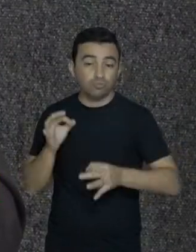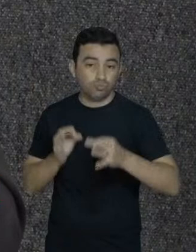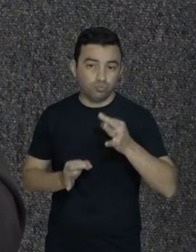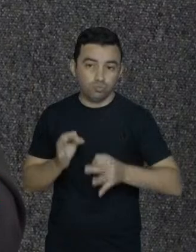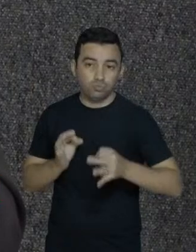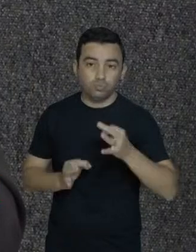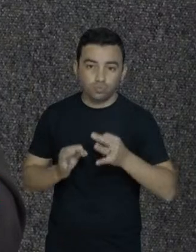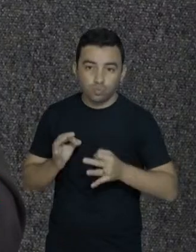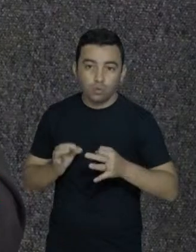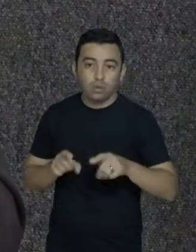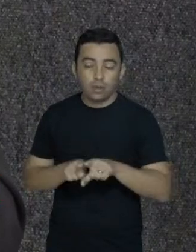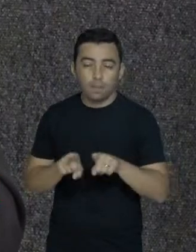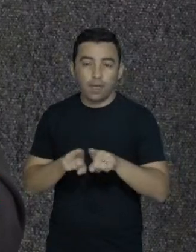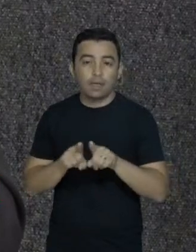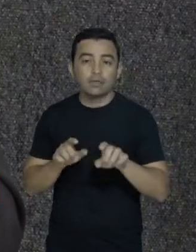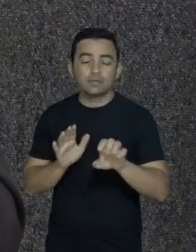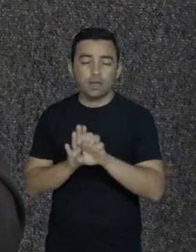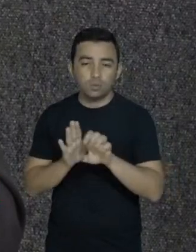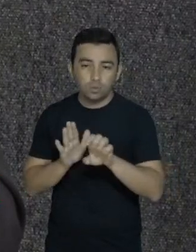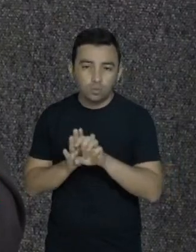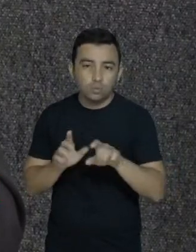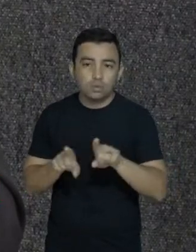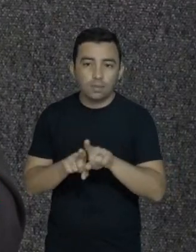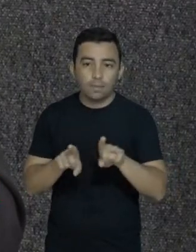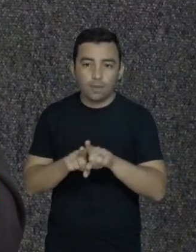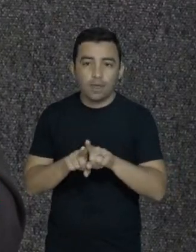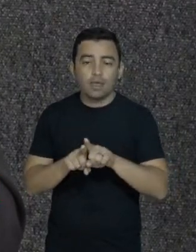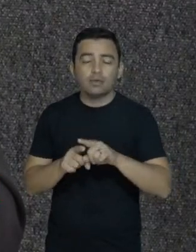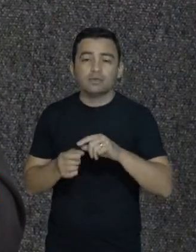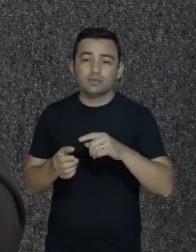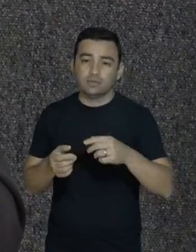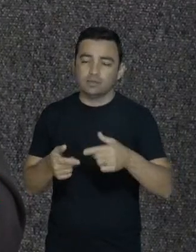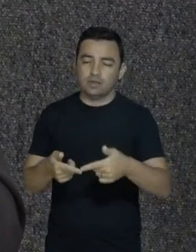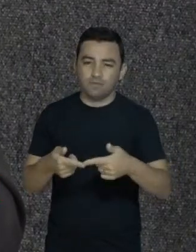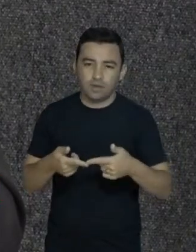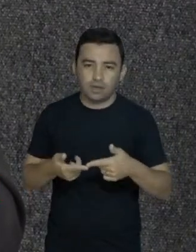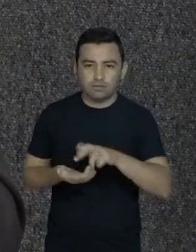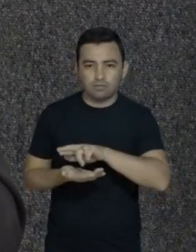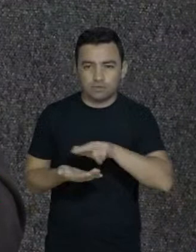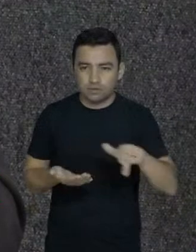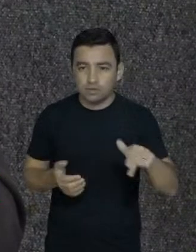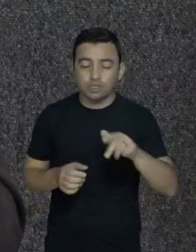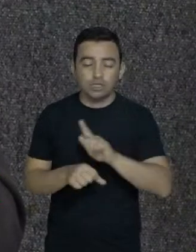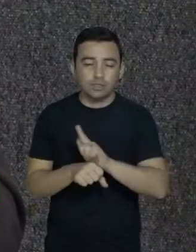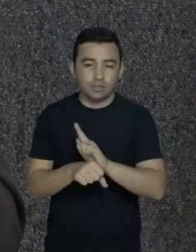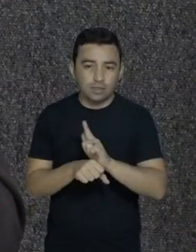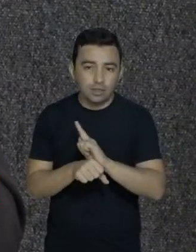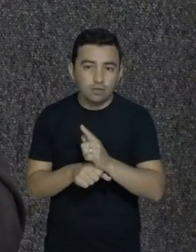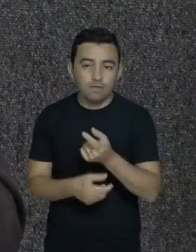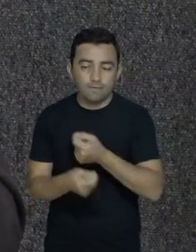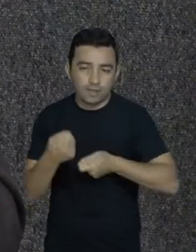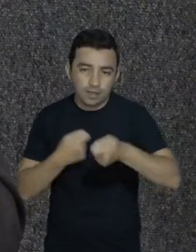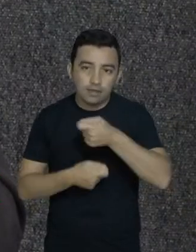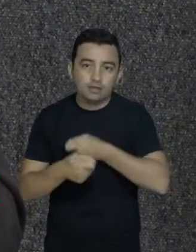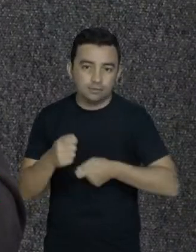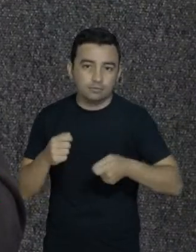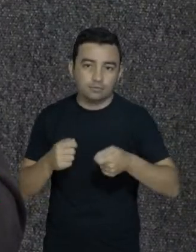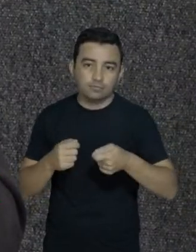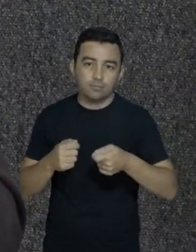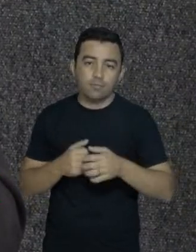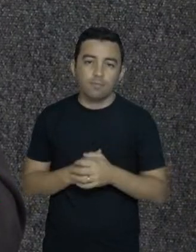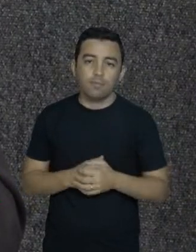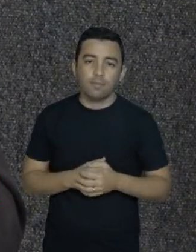estatuto e certificações gestão e finanças pela